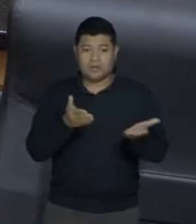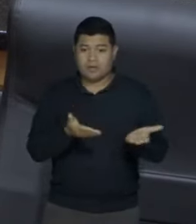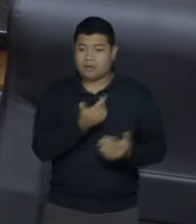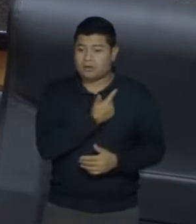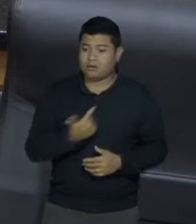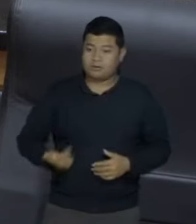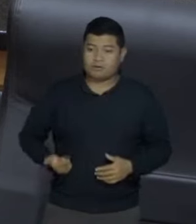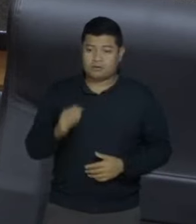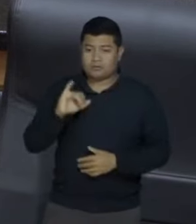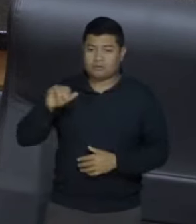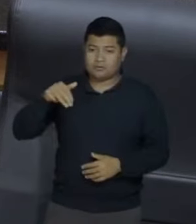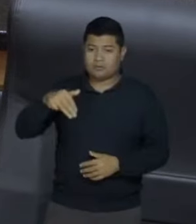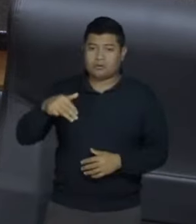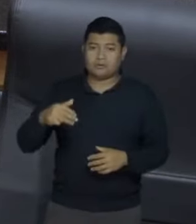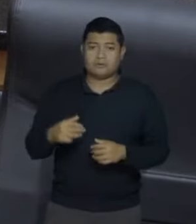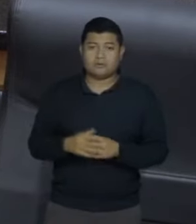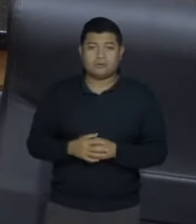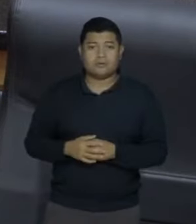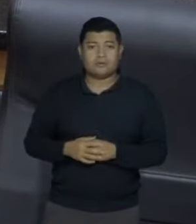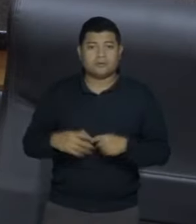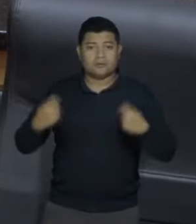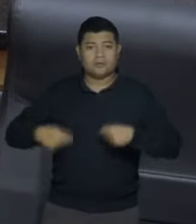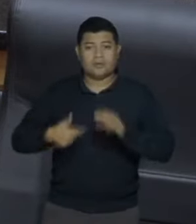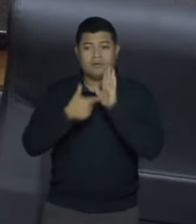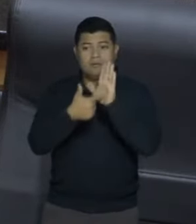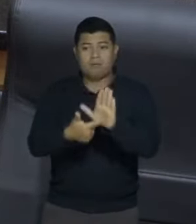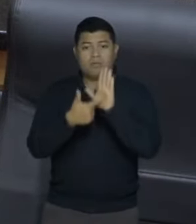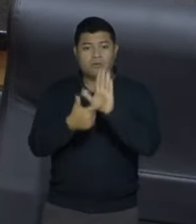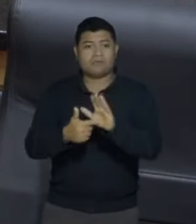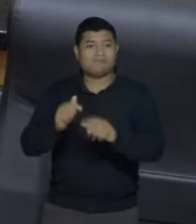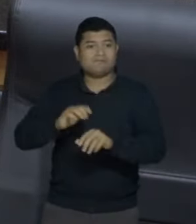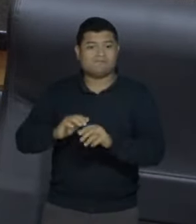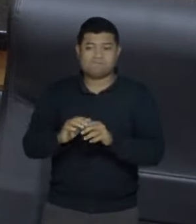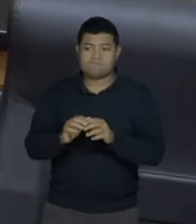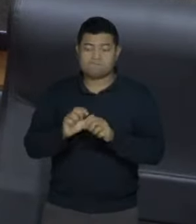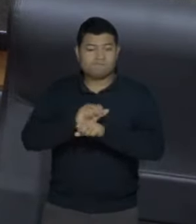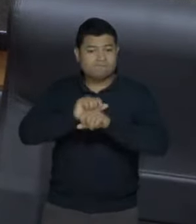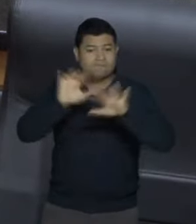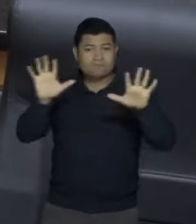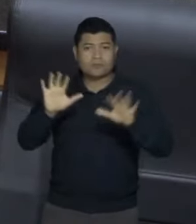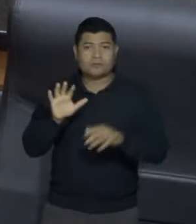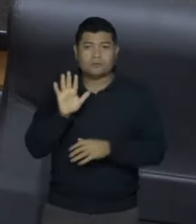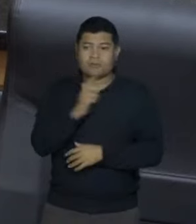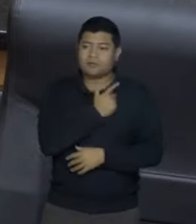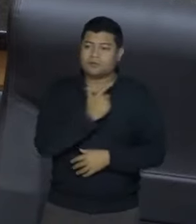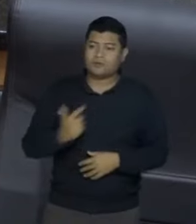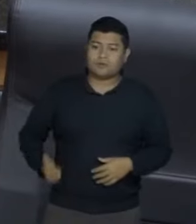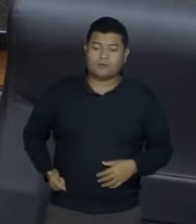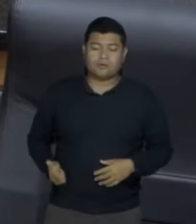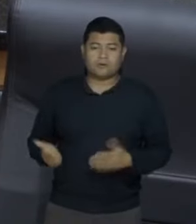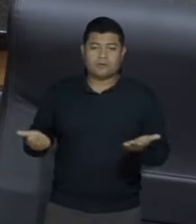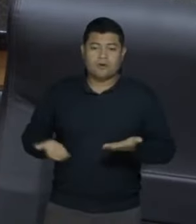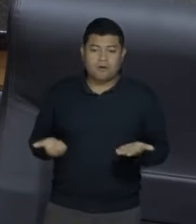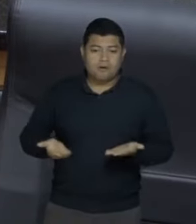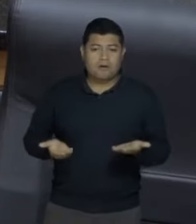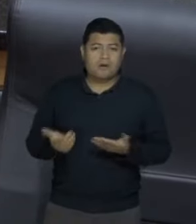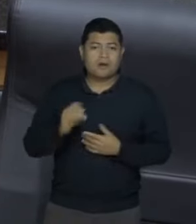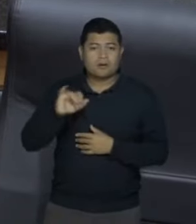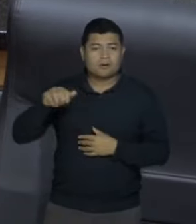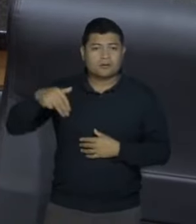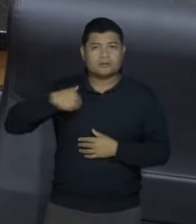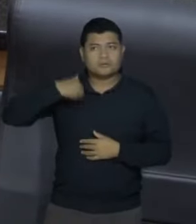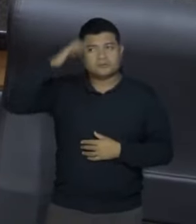deveria estar mostrando mais essa realidade mas o governador Jorginho tá